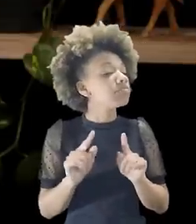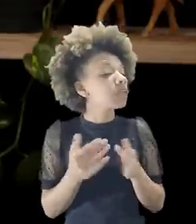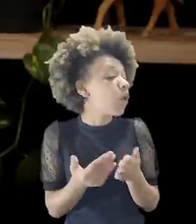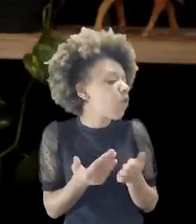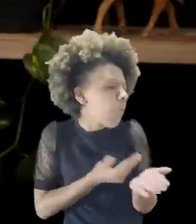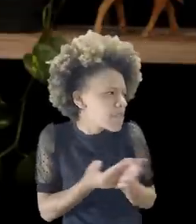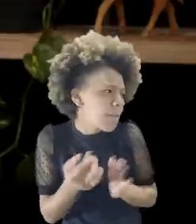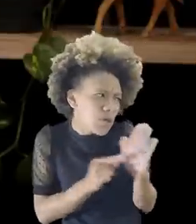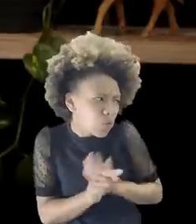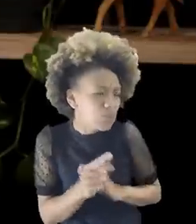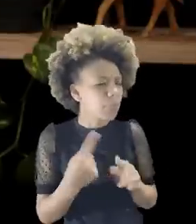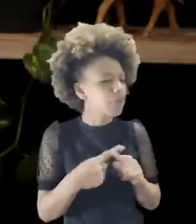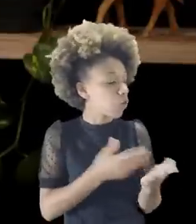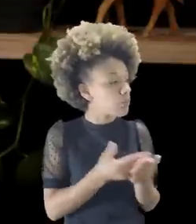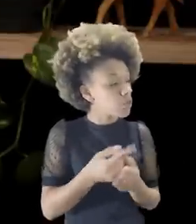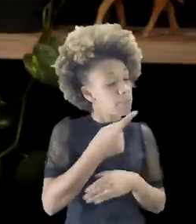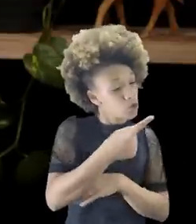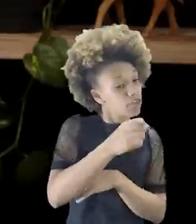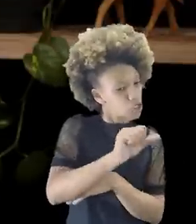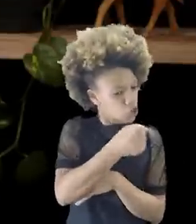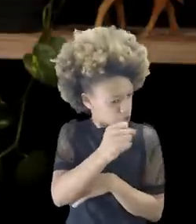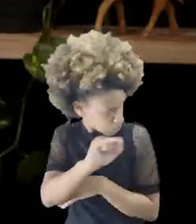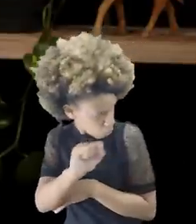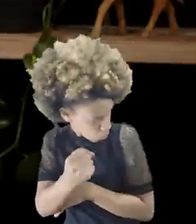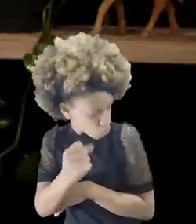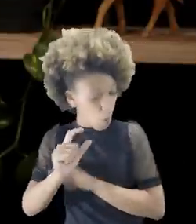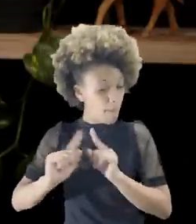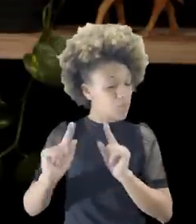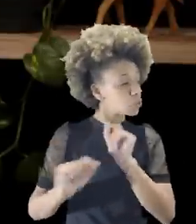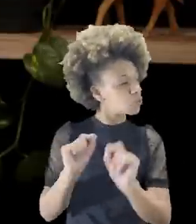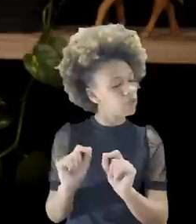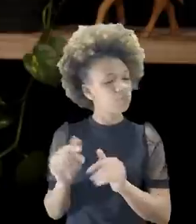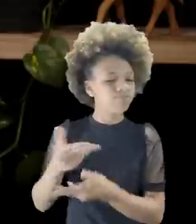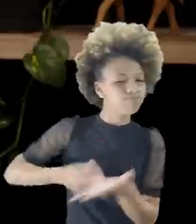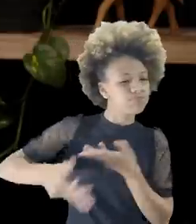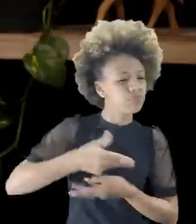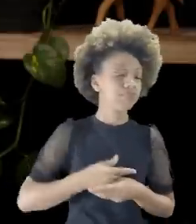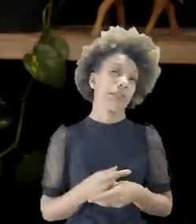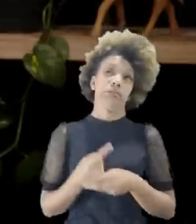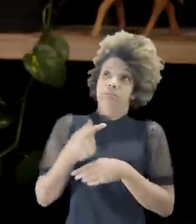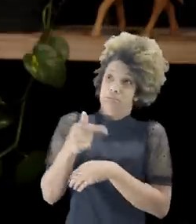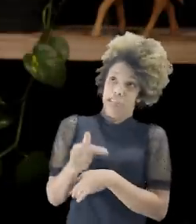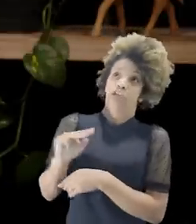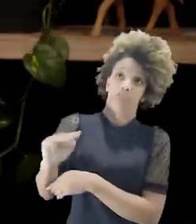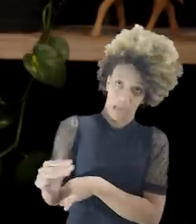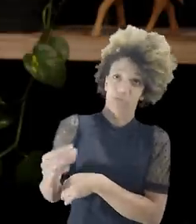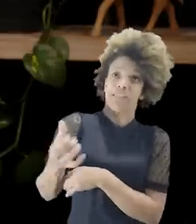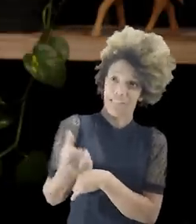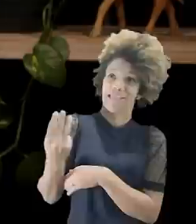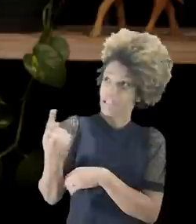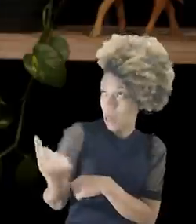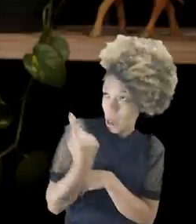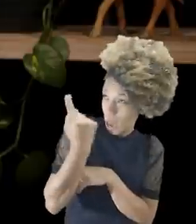de início que assim você começou em 88 o que que te movimentou fora o fato de você ter sete metros e 63 para ir para